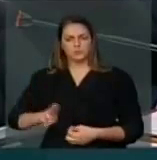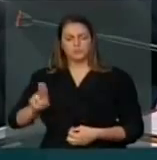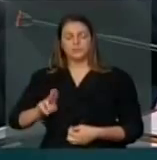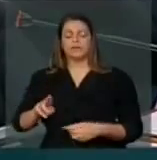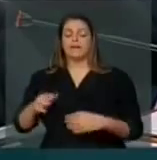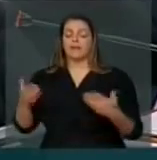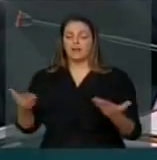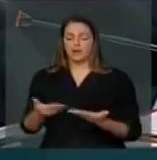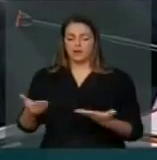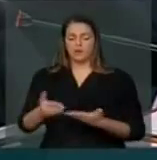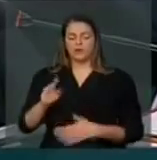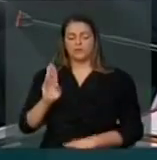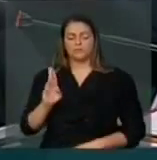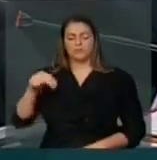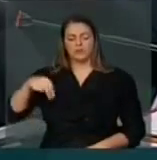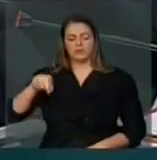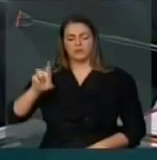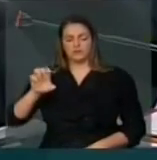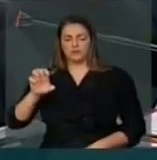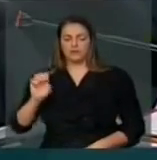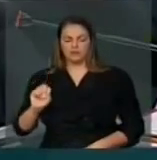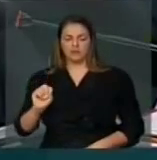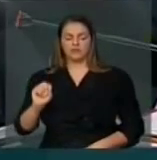o BNDES foi utilizado